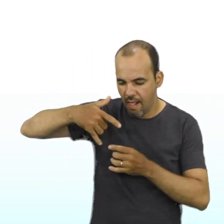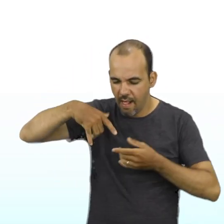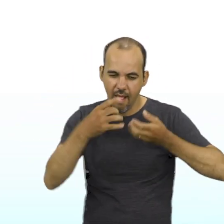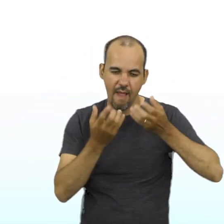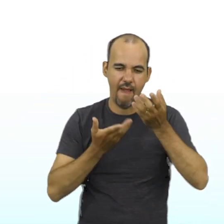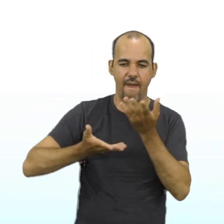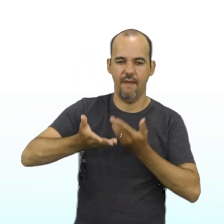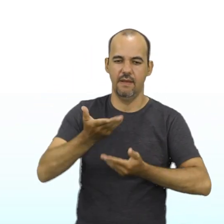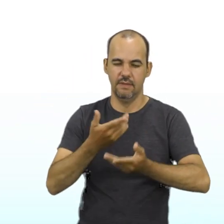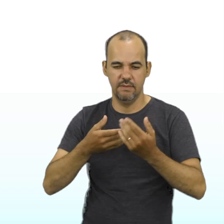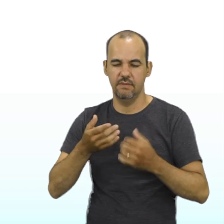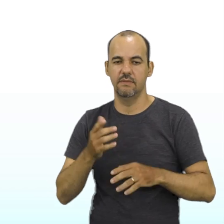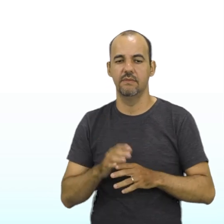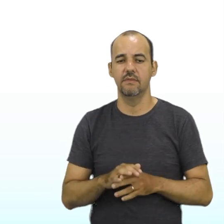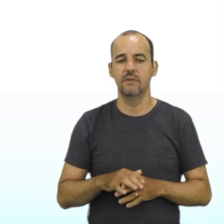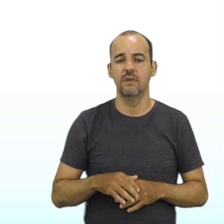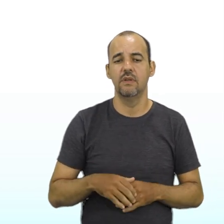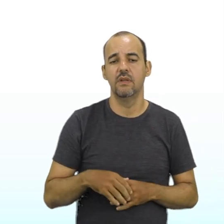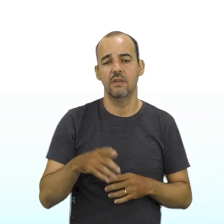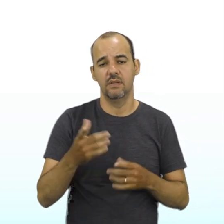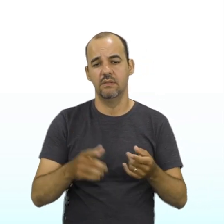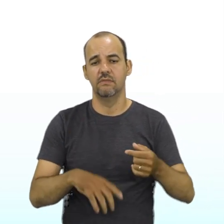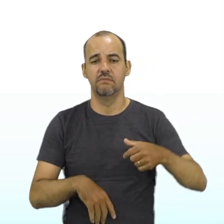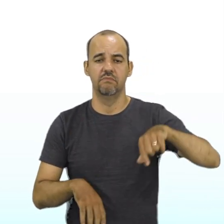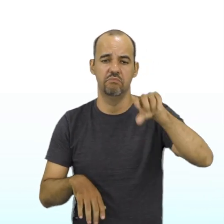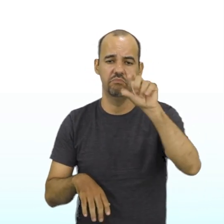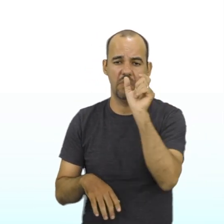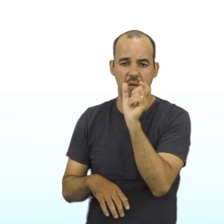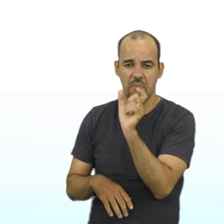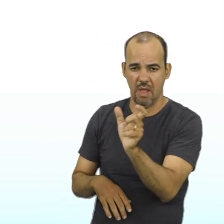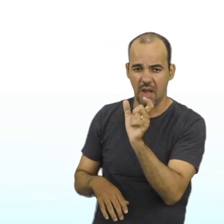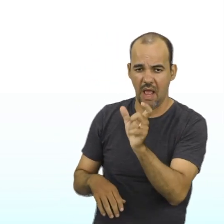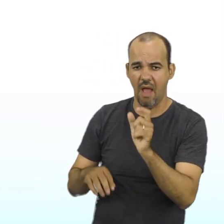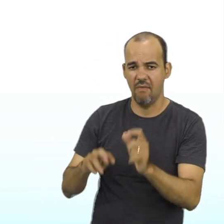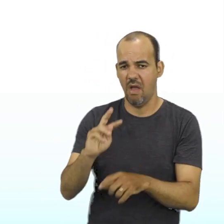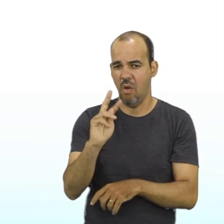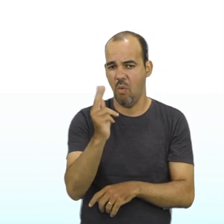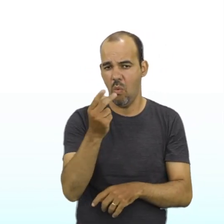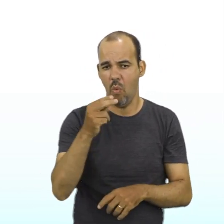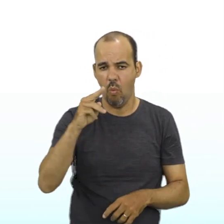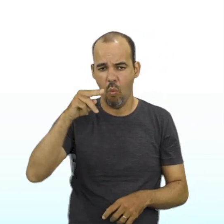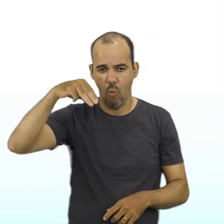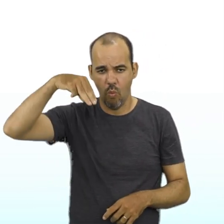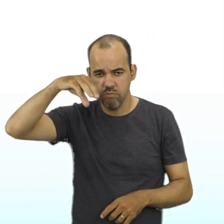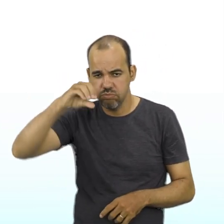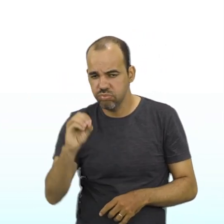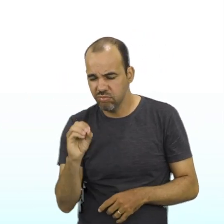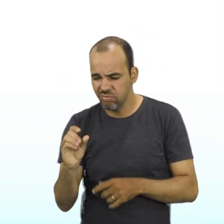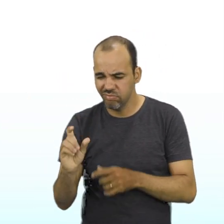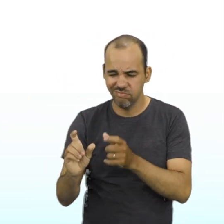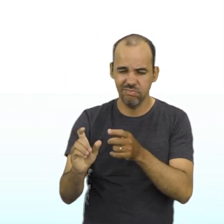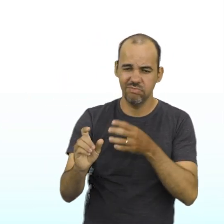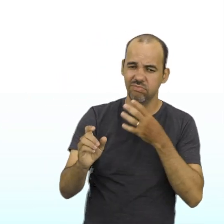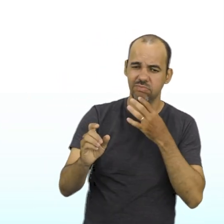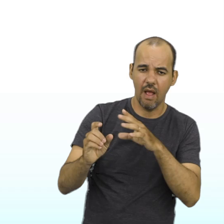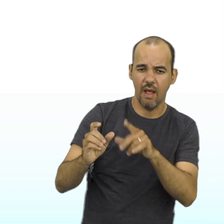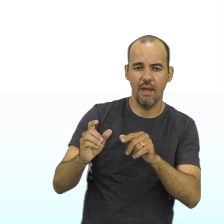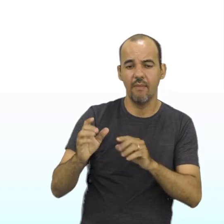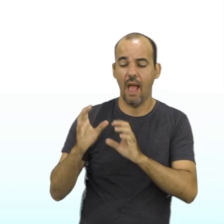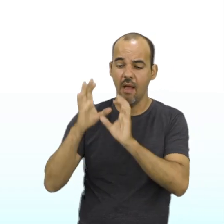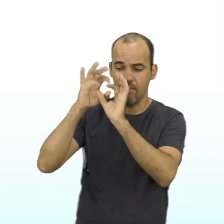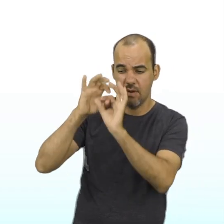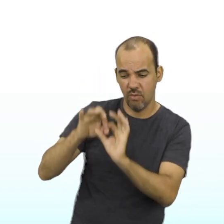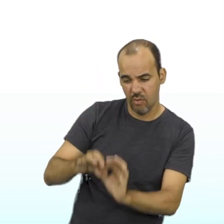não soubesse o que significa humo, por todo esse contexto do texto, a gente conseguiria responder